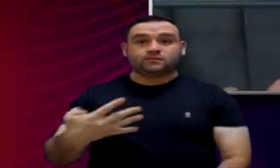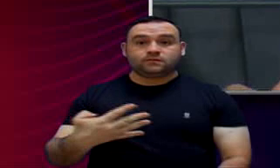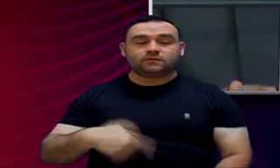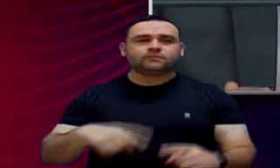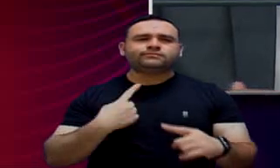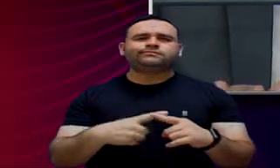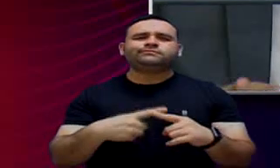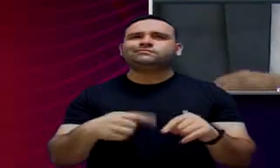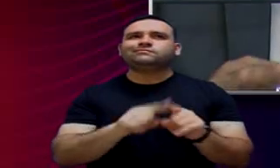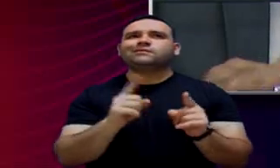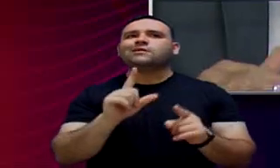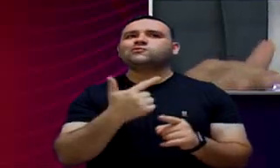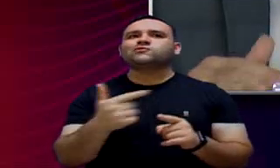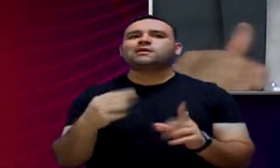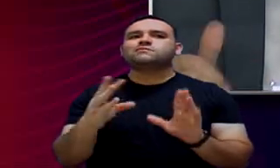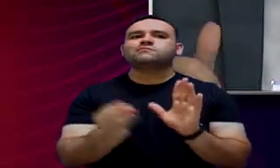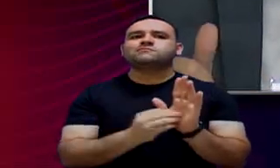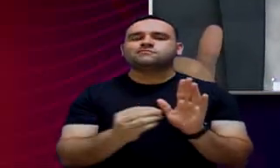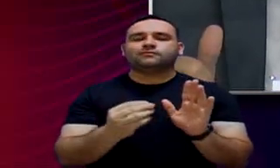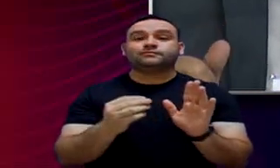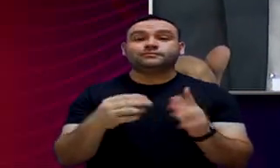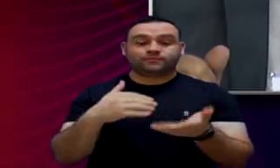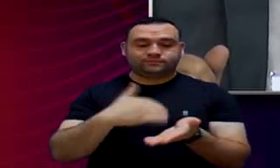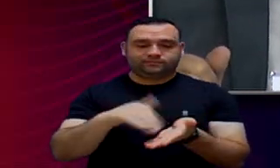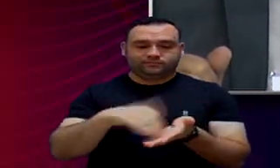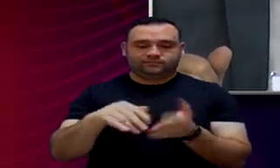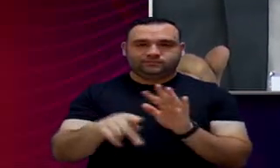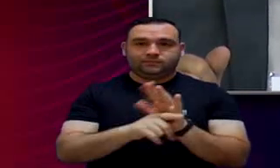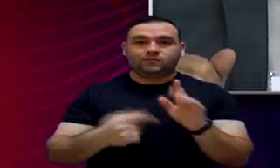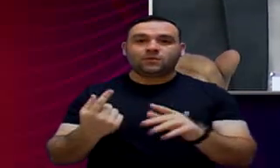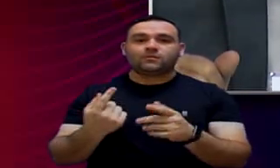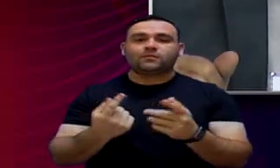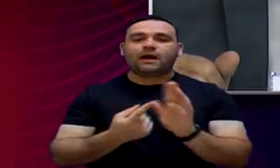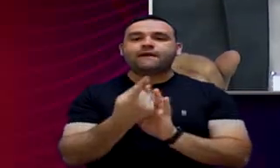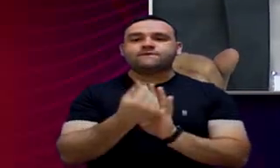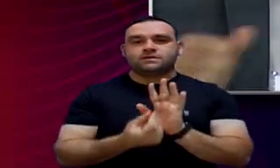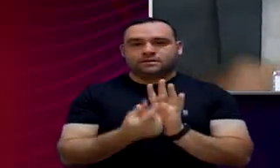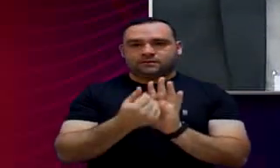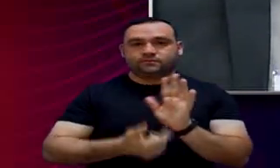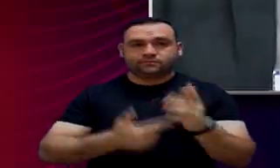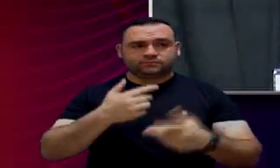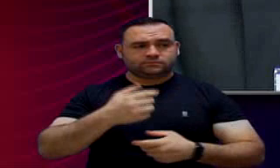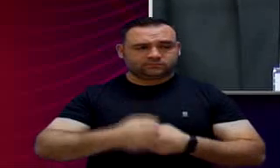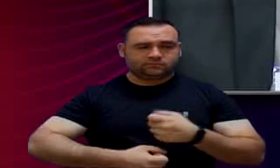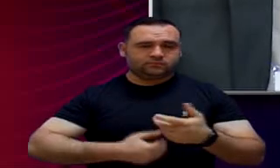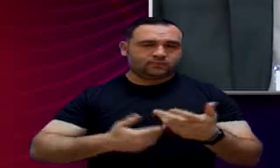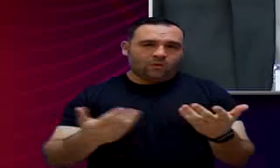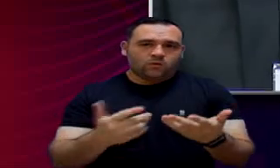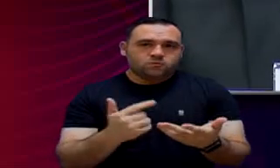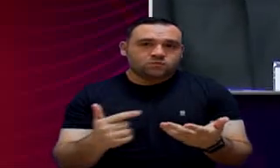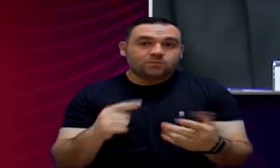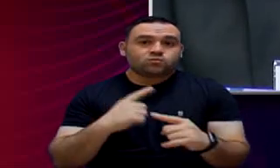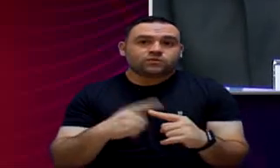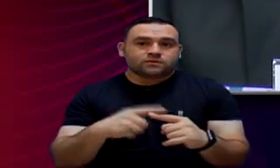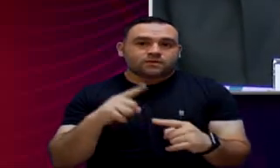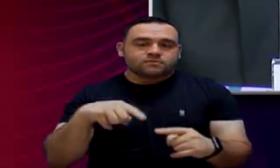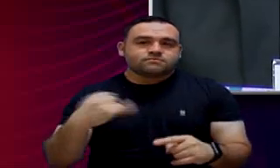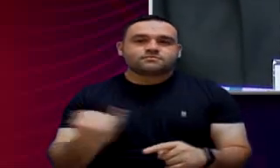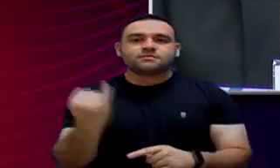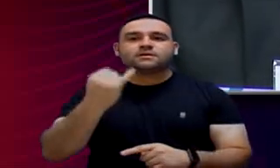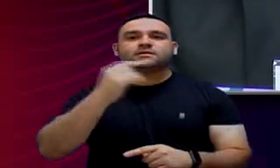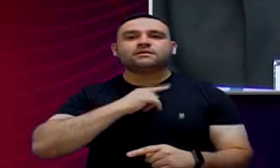aqui não tá contido da Fazenda nesse momento porque seria importante também ter aí uma